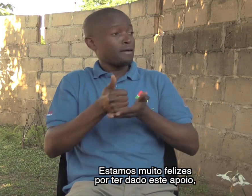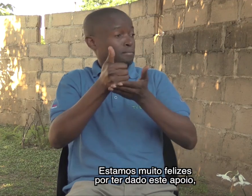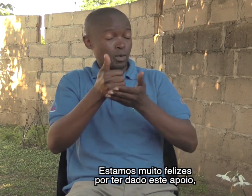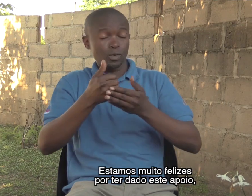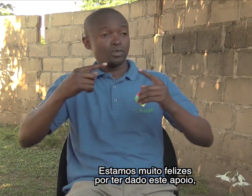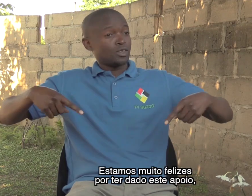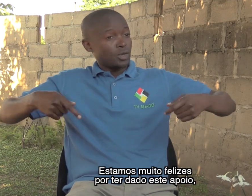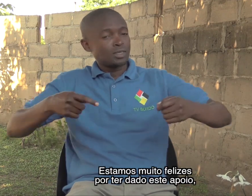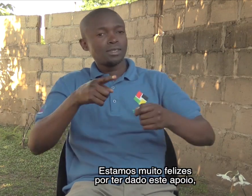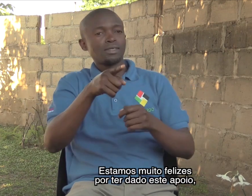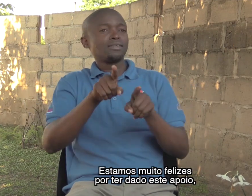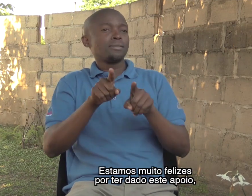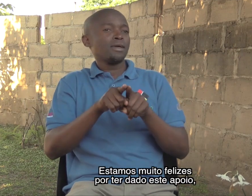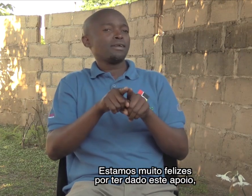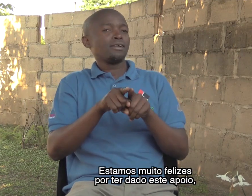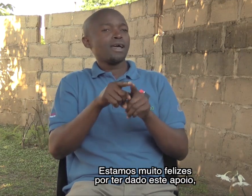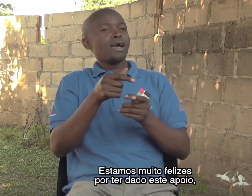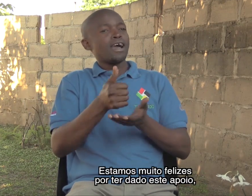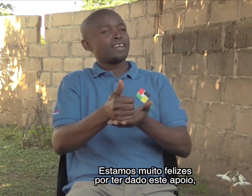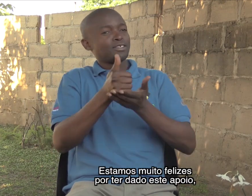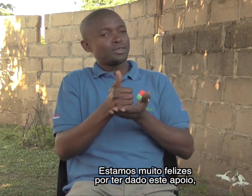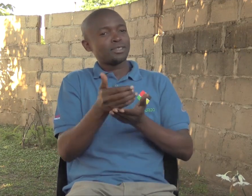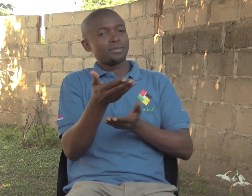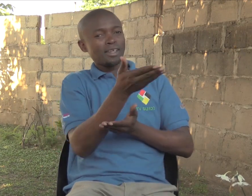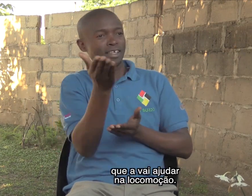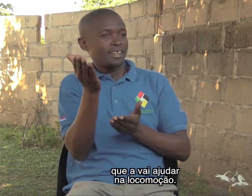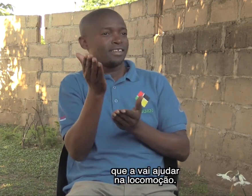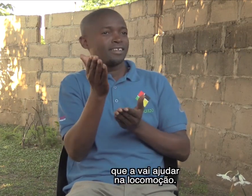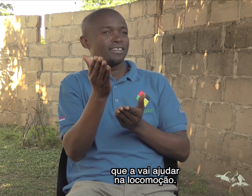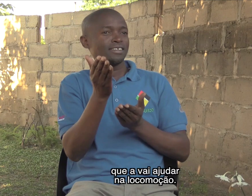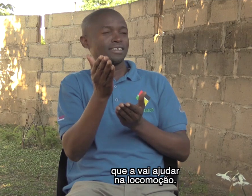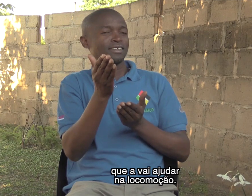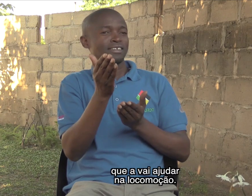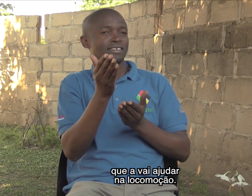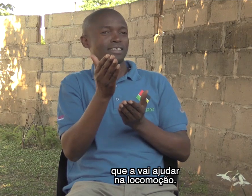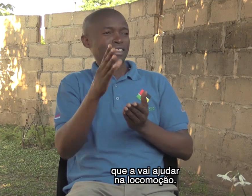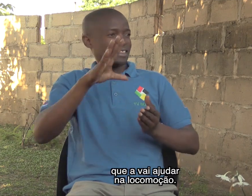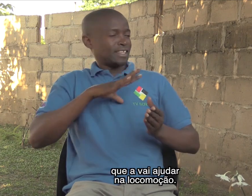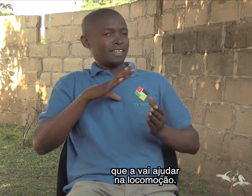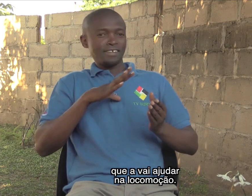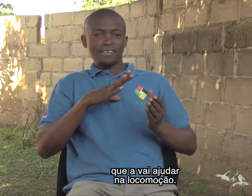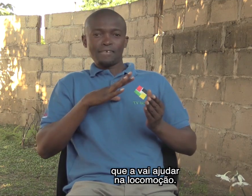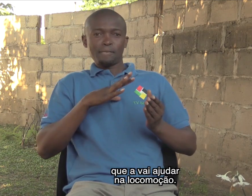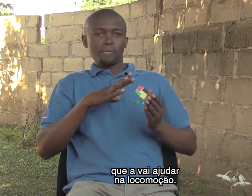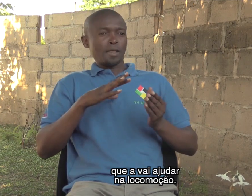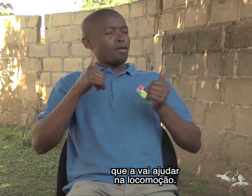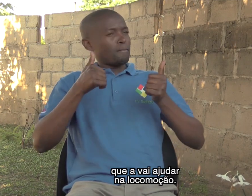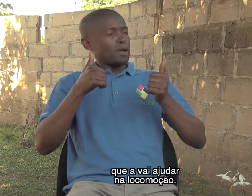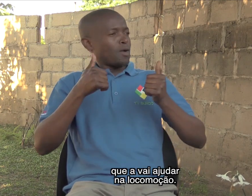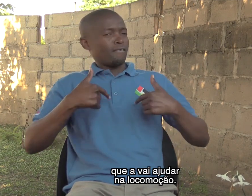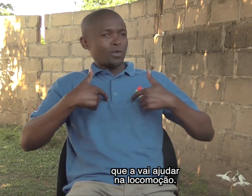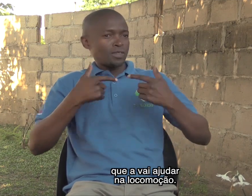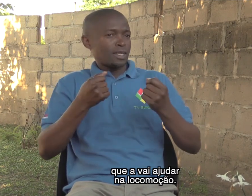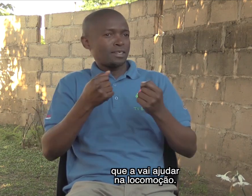Estamos muito felizes por ter dado este apoio, que vai